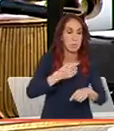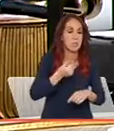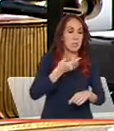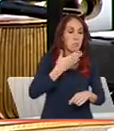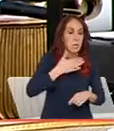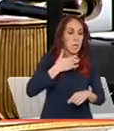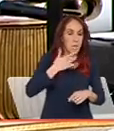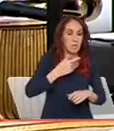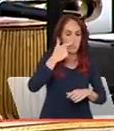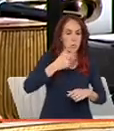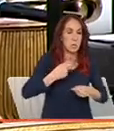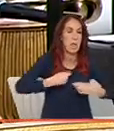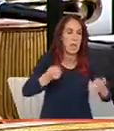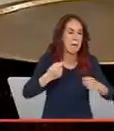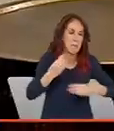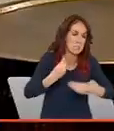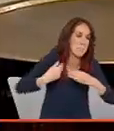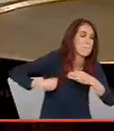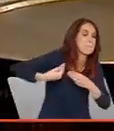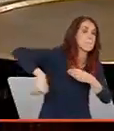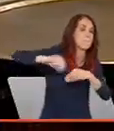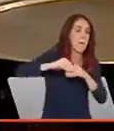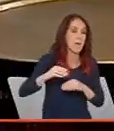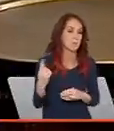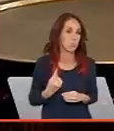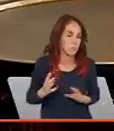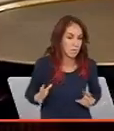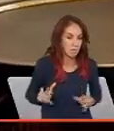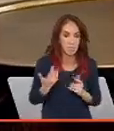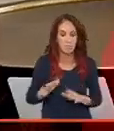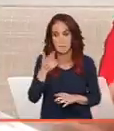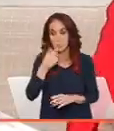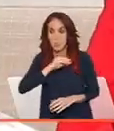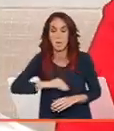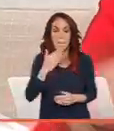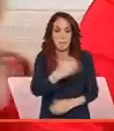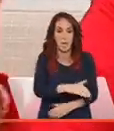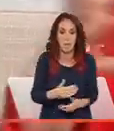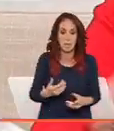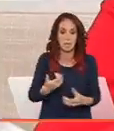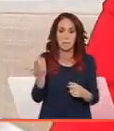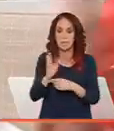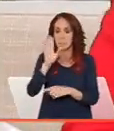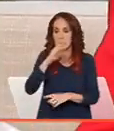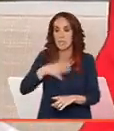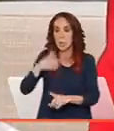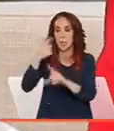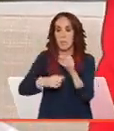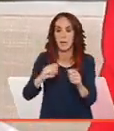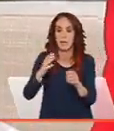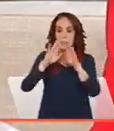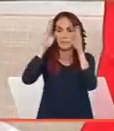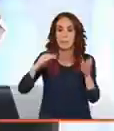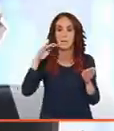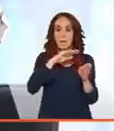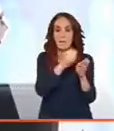E do que ganham, Então, mas faz pessoas, parte da vida dos portugueses, sim, também as pessoas não existirem isso, porque as pessoas ganham tão mal para comprar um frigorífico que não conseguem comprar. Mas,